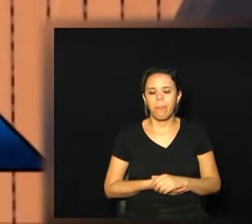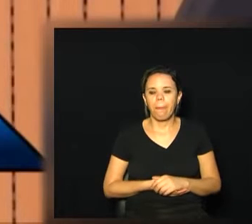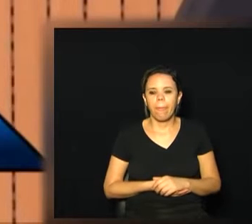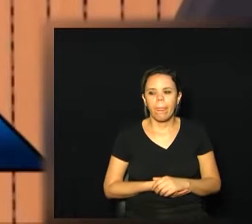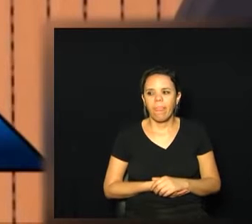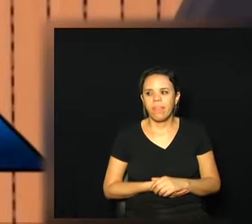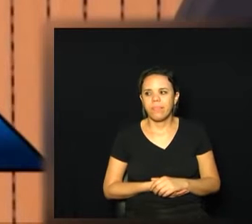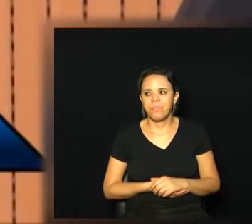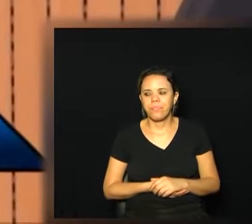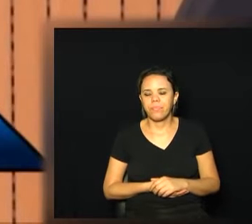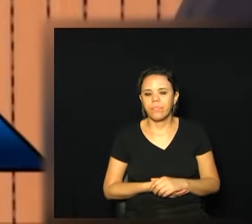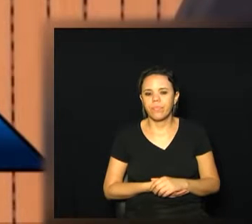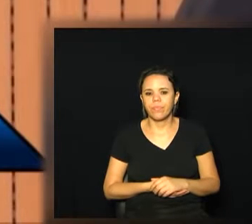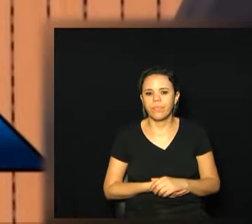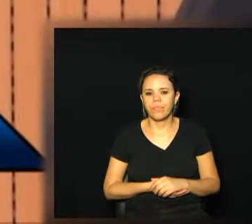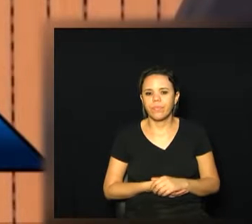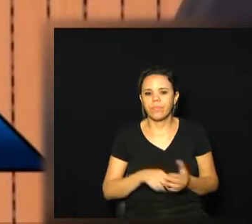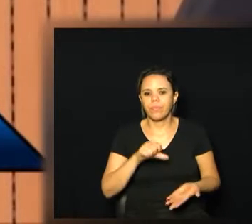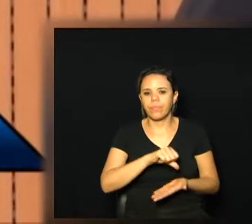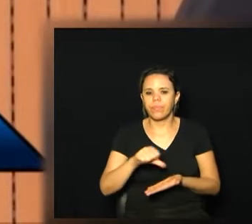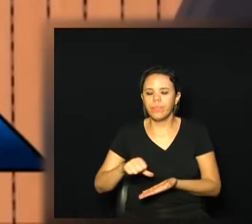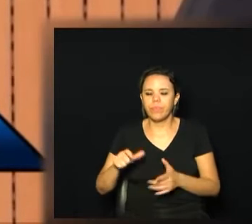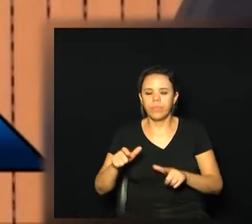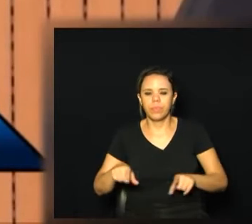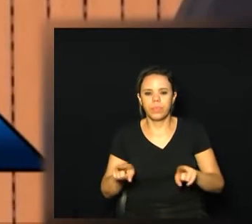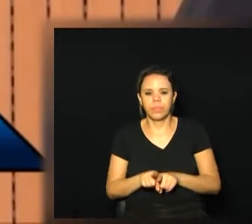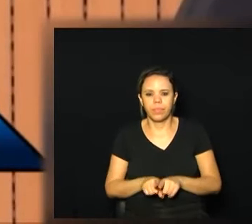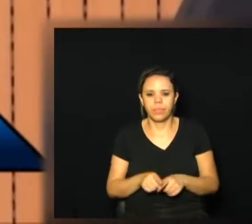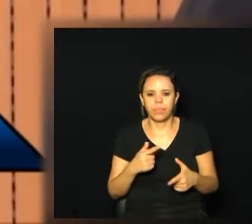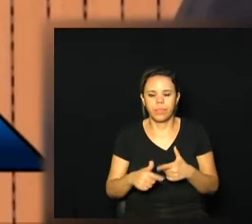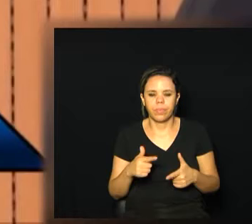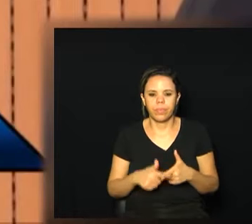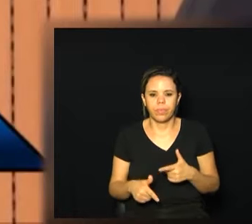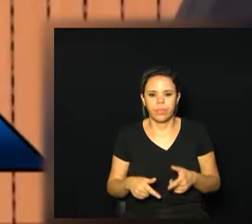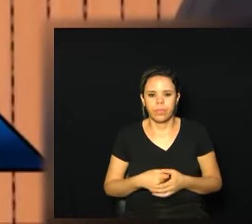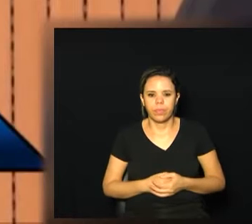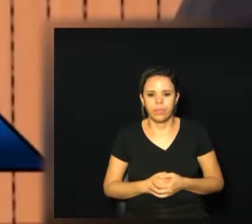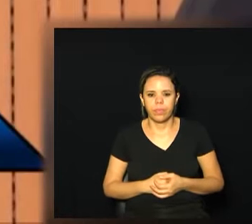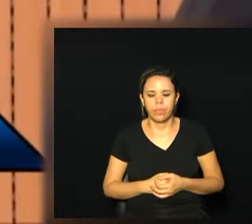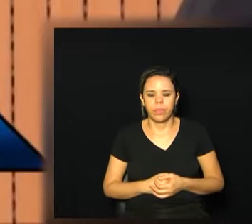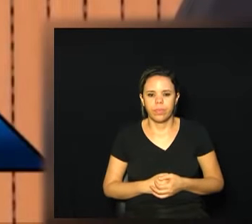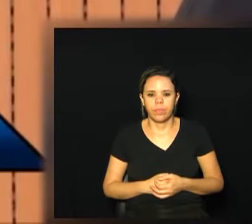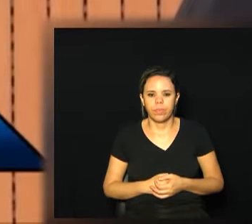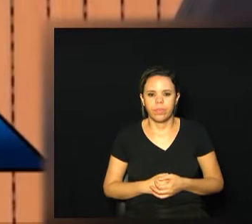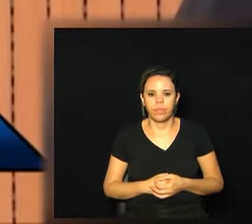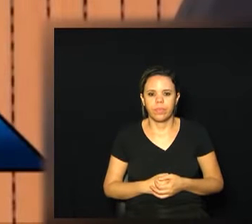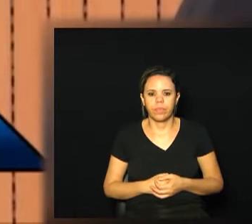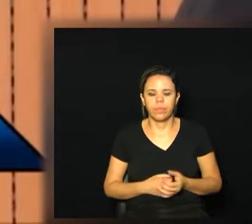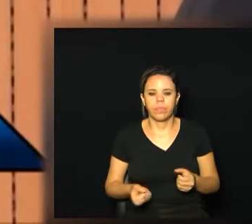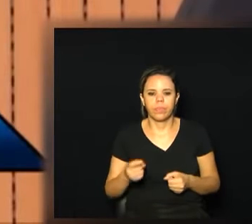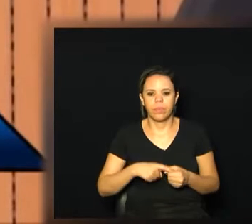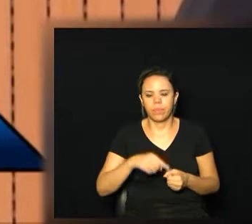você coloca aquela região, aquele espaço também numa situação de degradação. Então, quando você